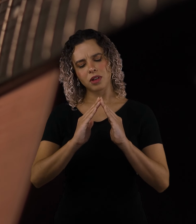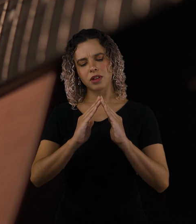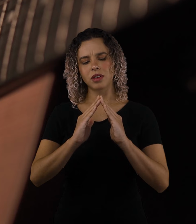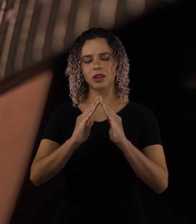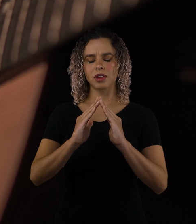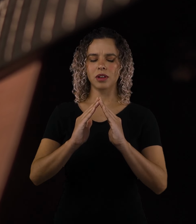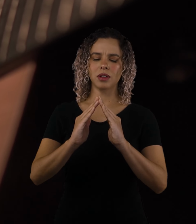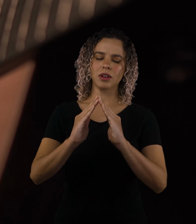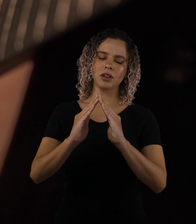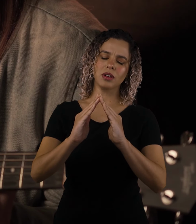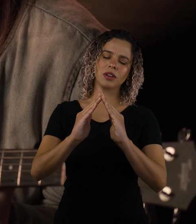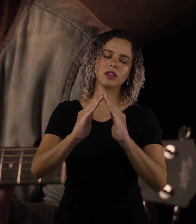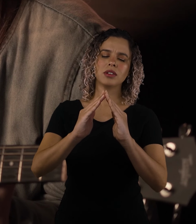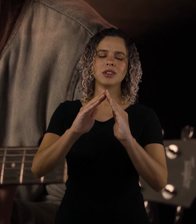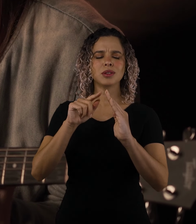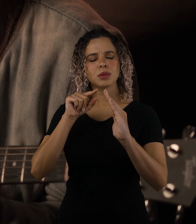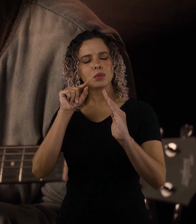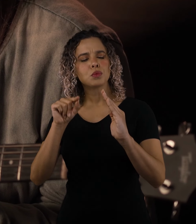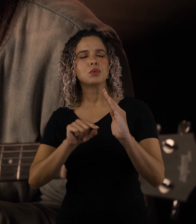Detalhe da minha mão dedilhando.